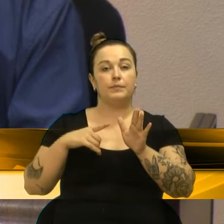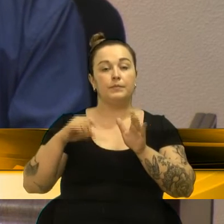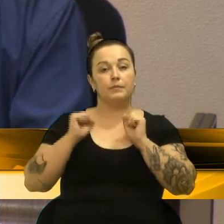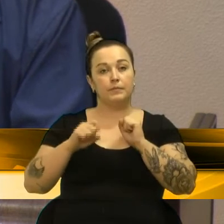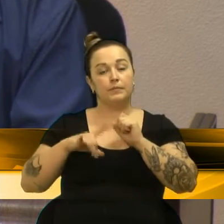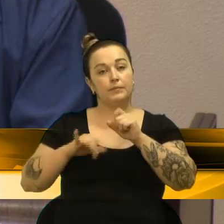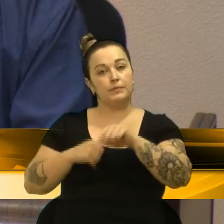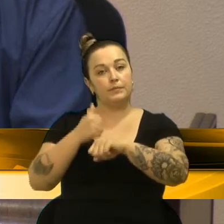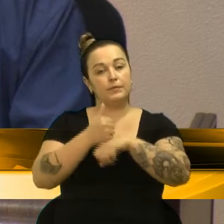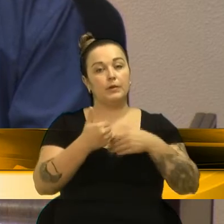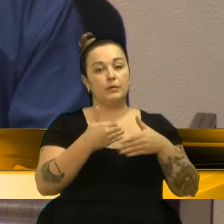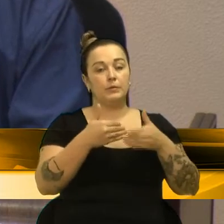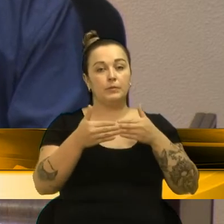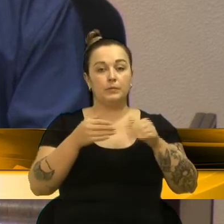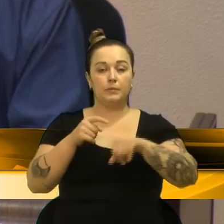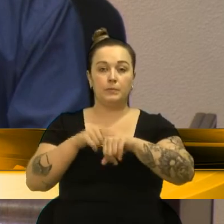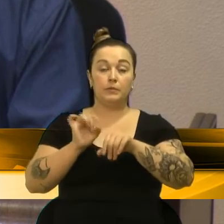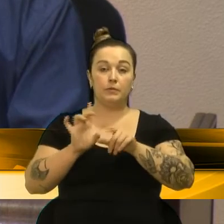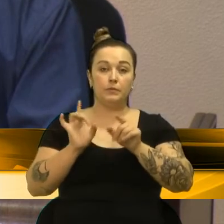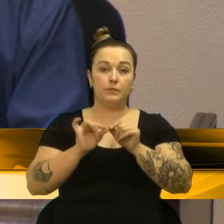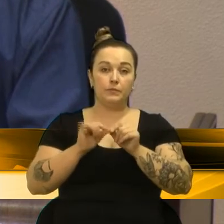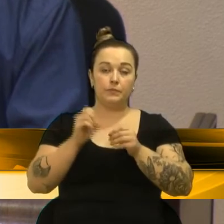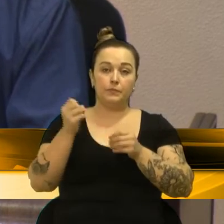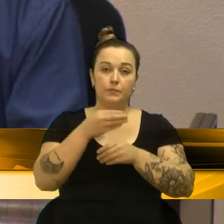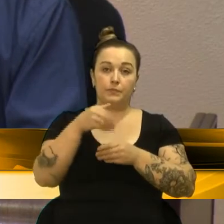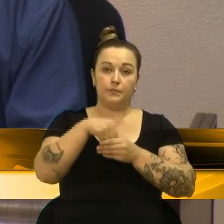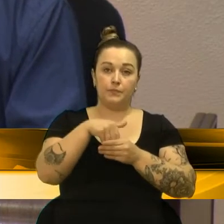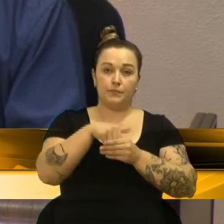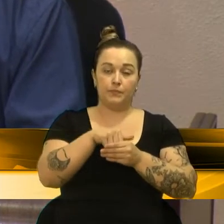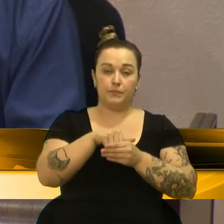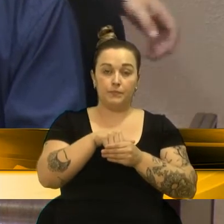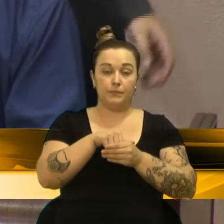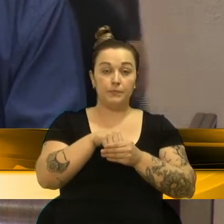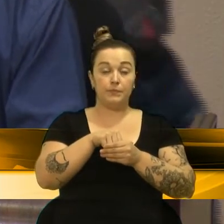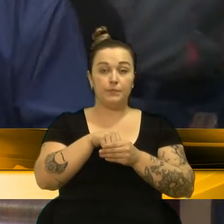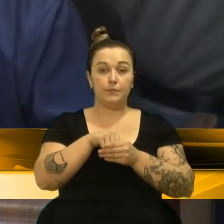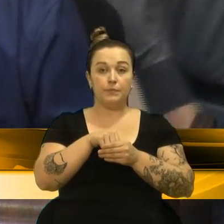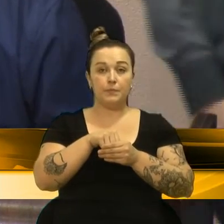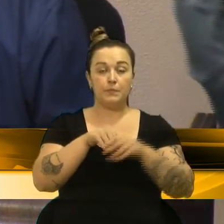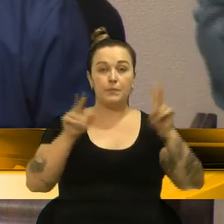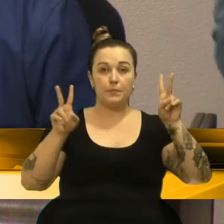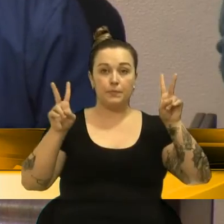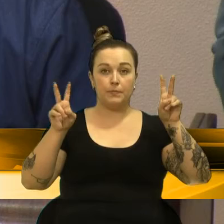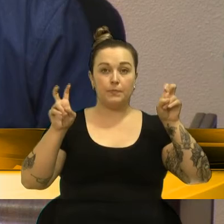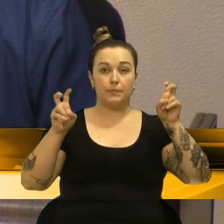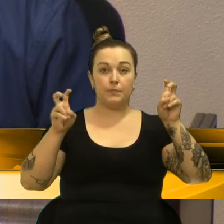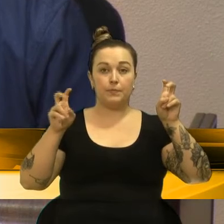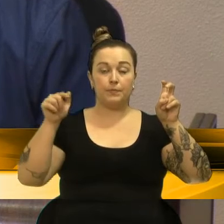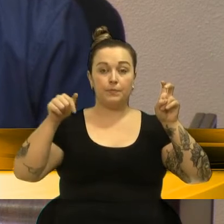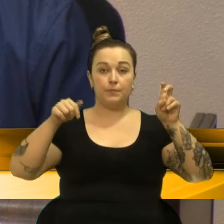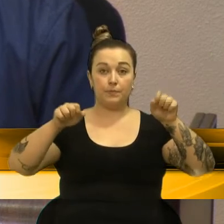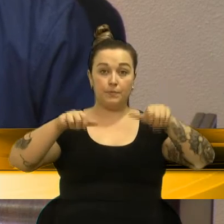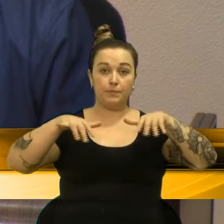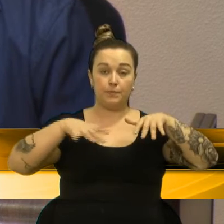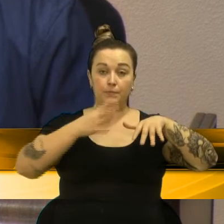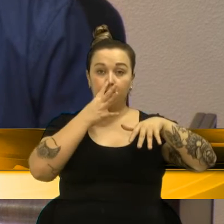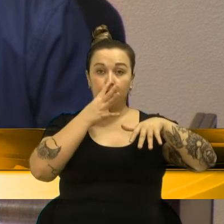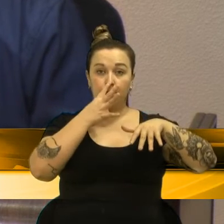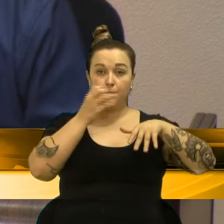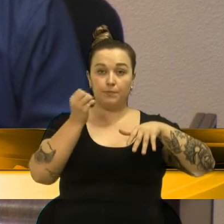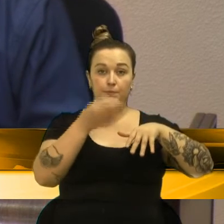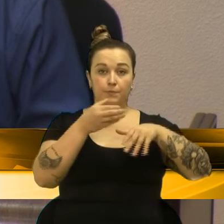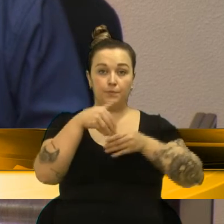qualquer momento mediante nova votação no distrito referencial AD, referêndum no plenário do CMS. Inciso 9º. Os profissionais